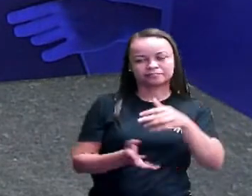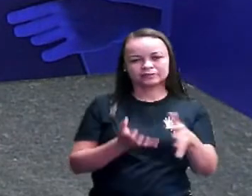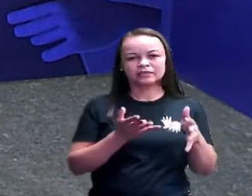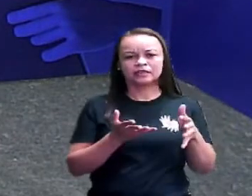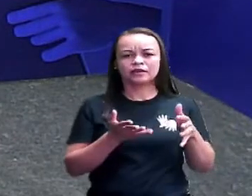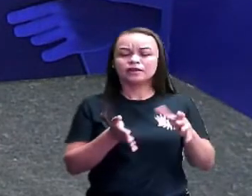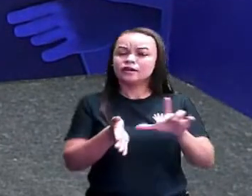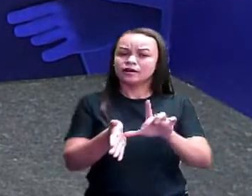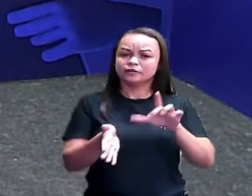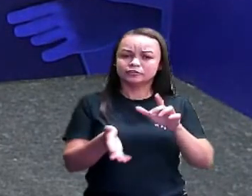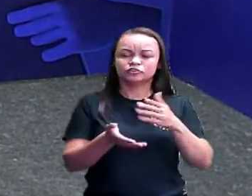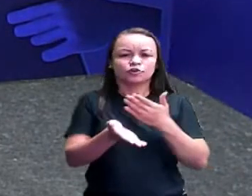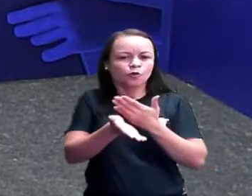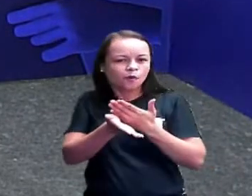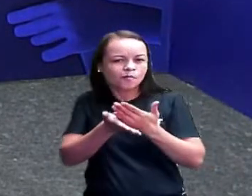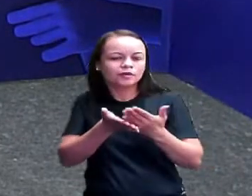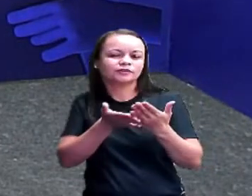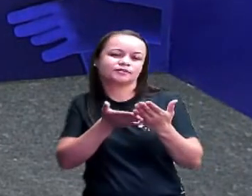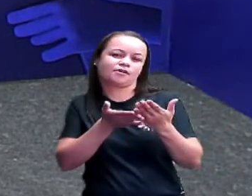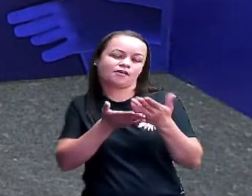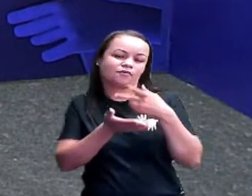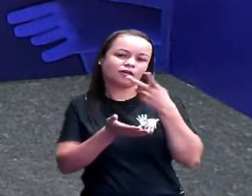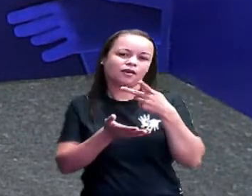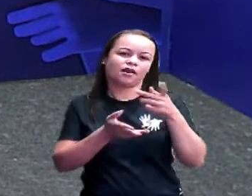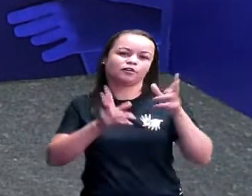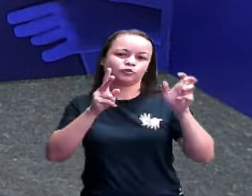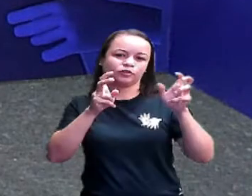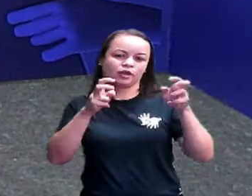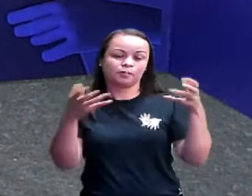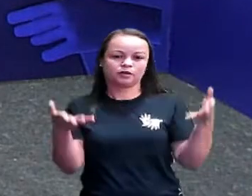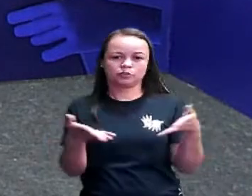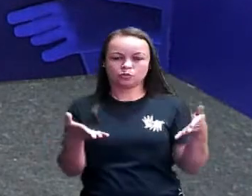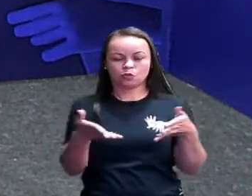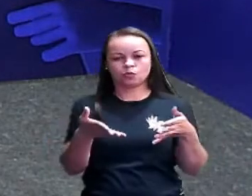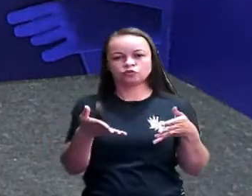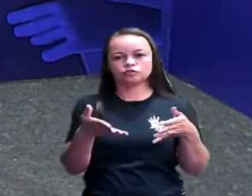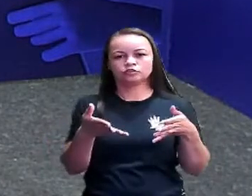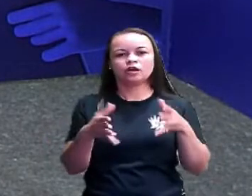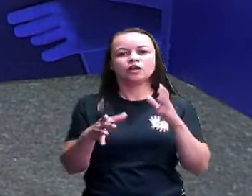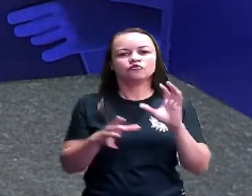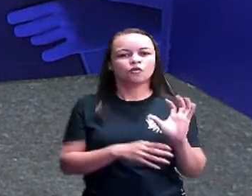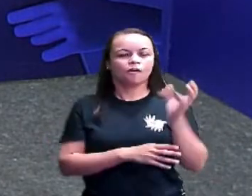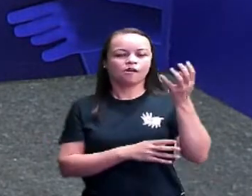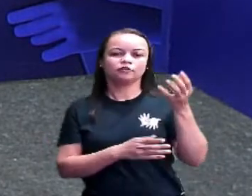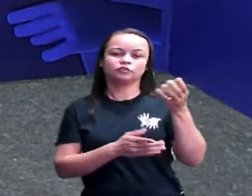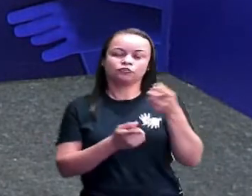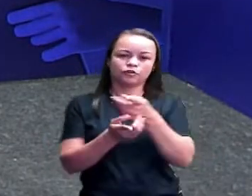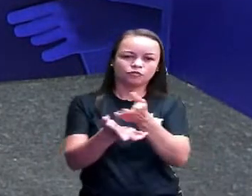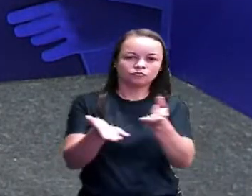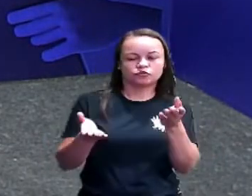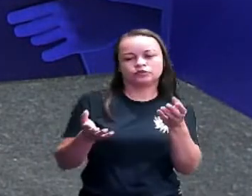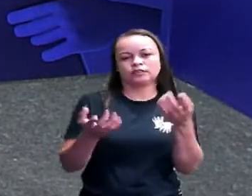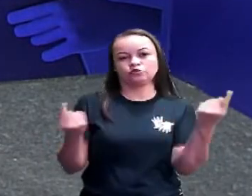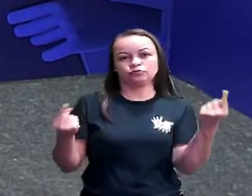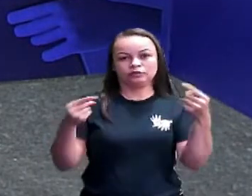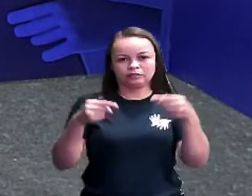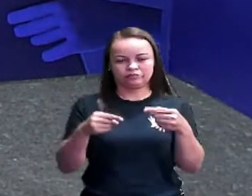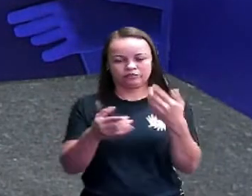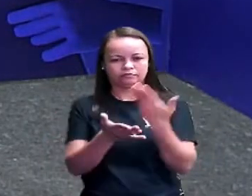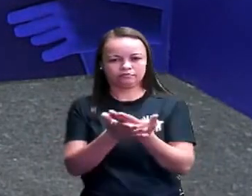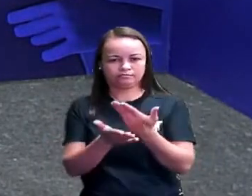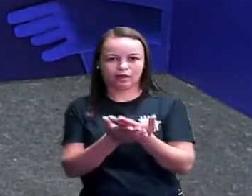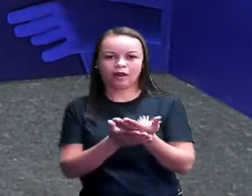falar sobre o nosso assunto de hoje, eu vou resolver com vocês o desafio da aula